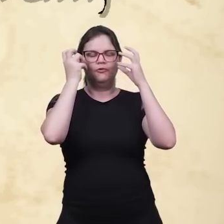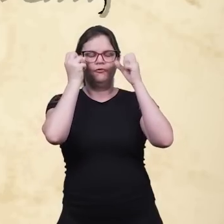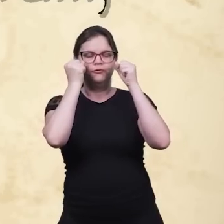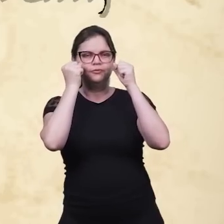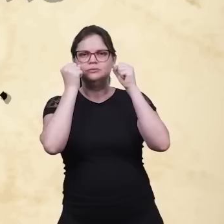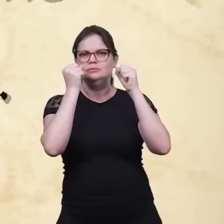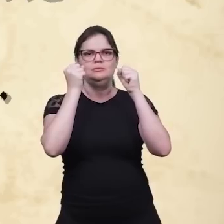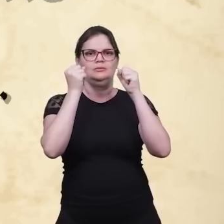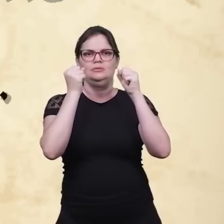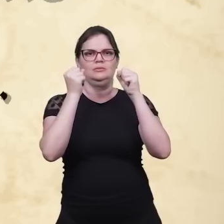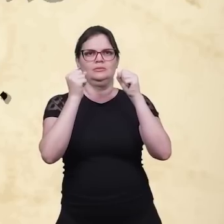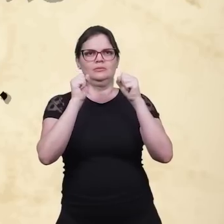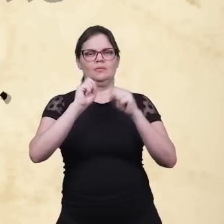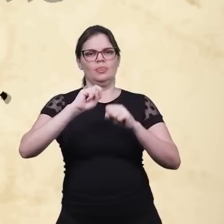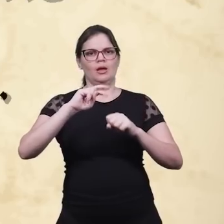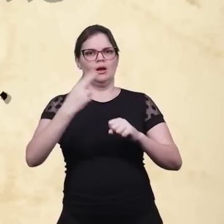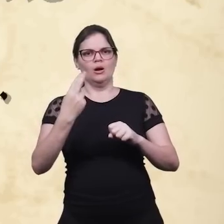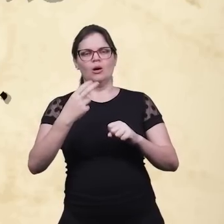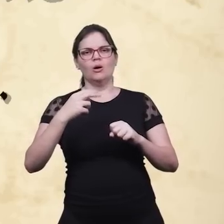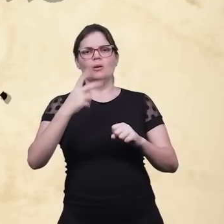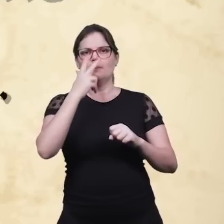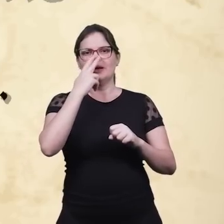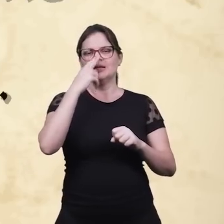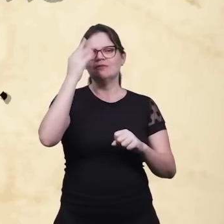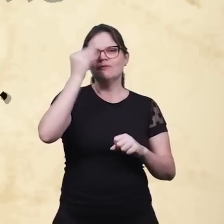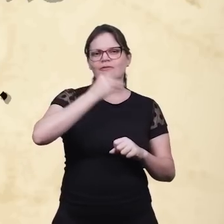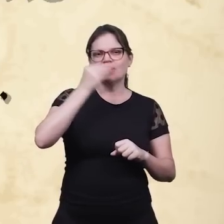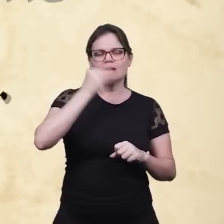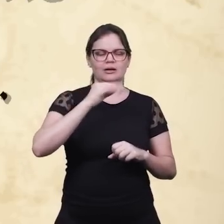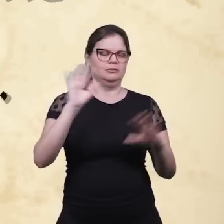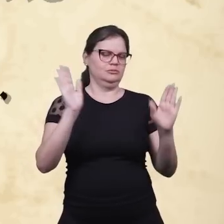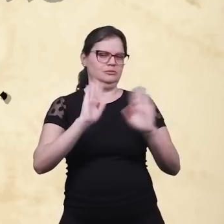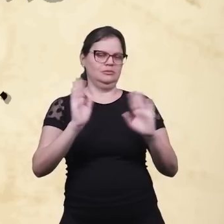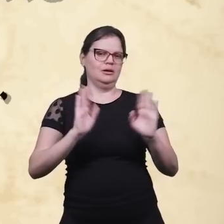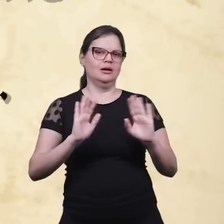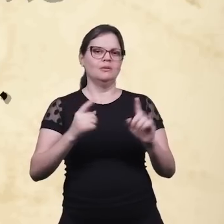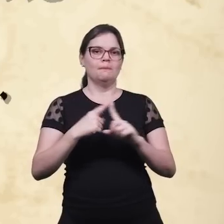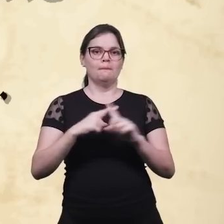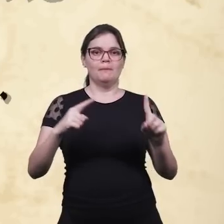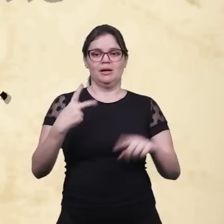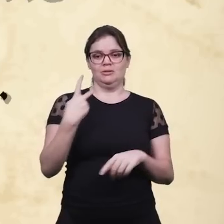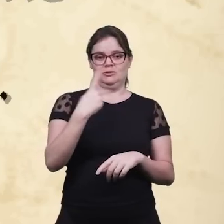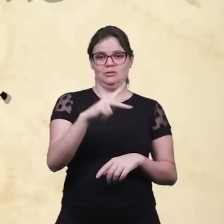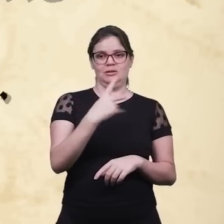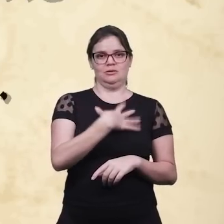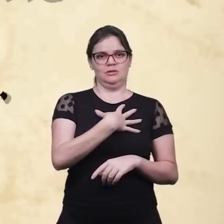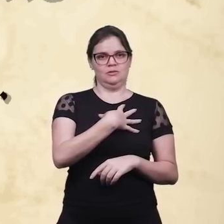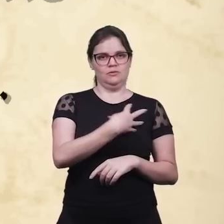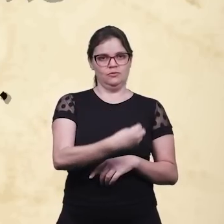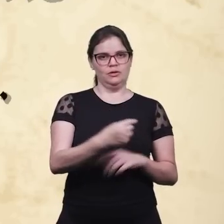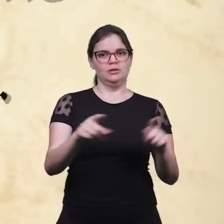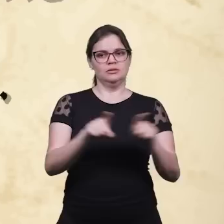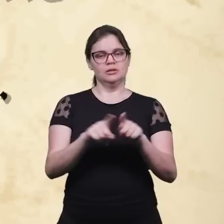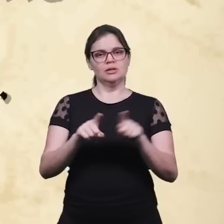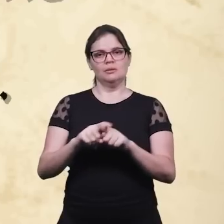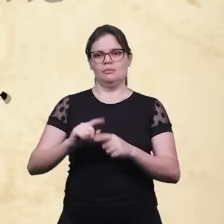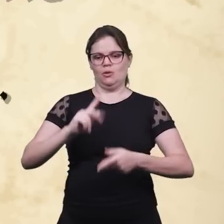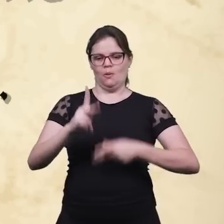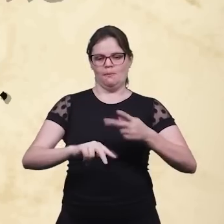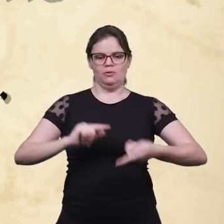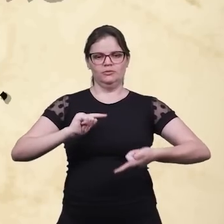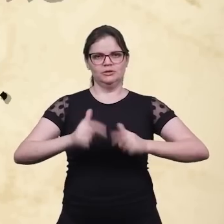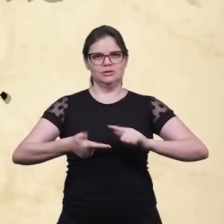seu vigor. E os filhos de Israel prantearam a Moisés 30 dias nas campinas de Moabe, e